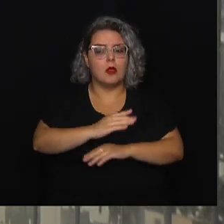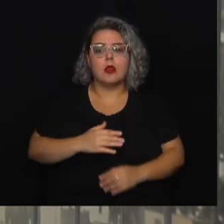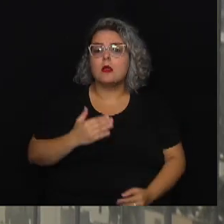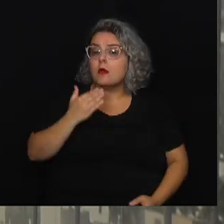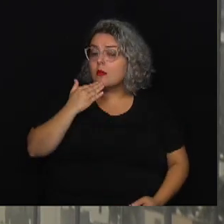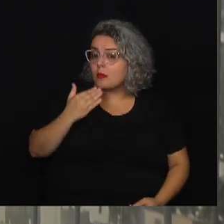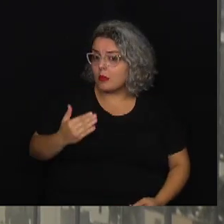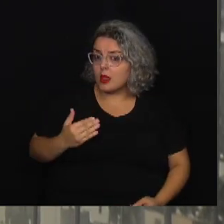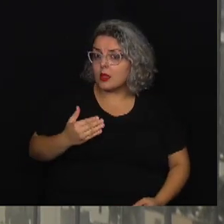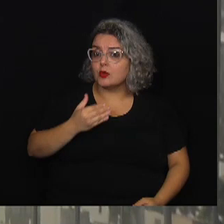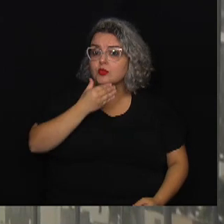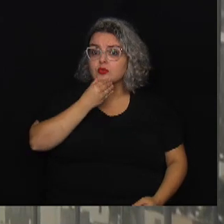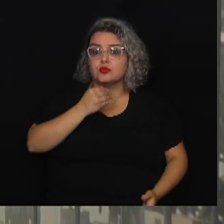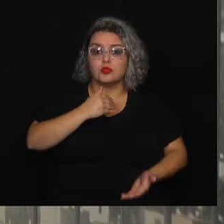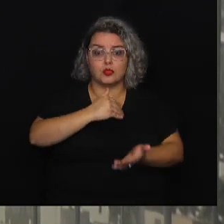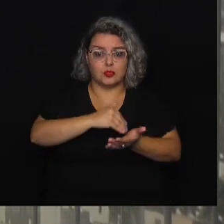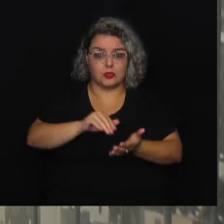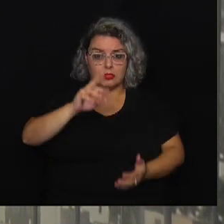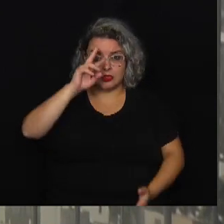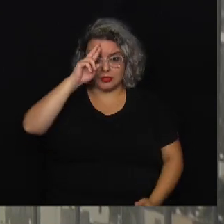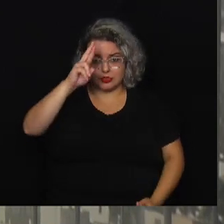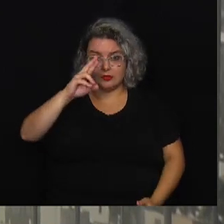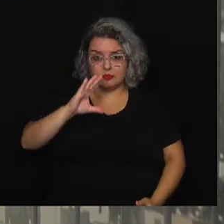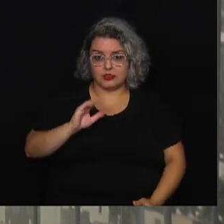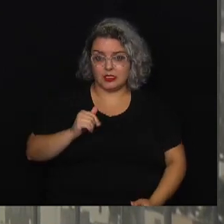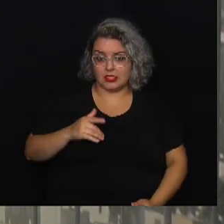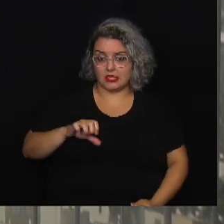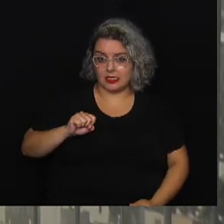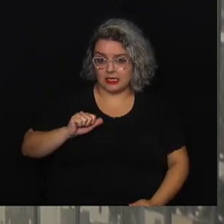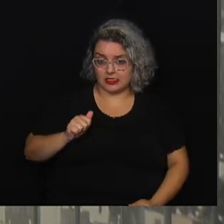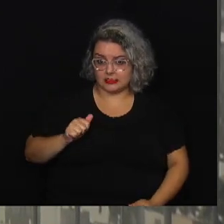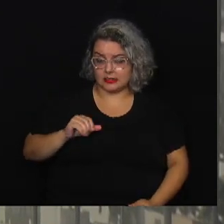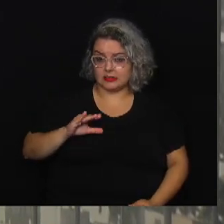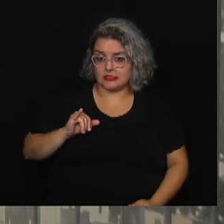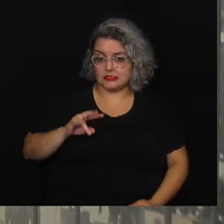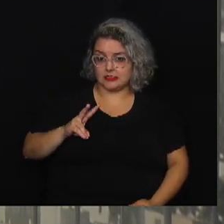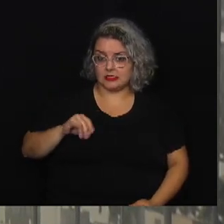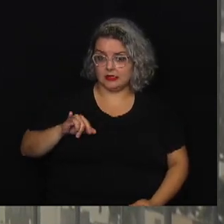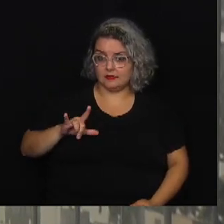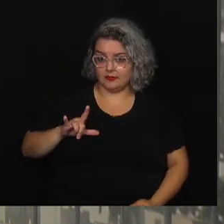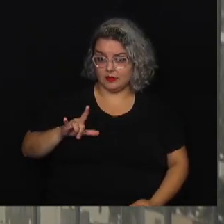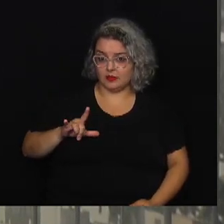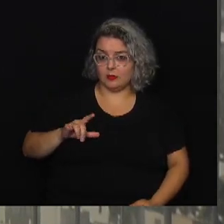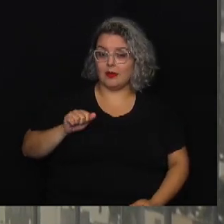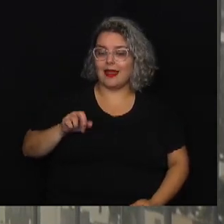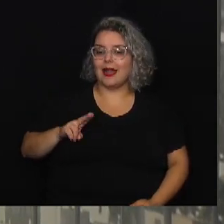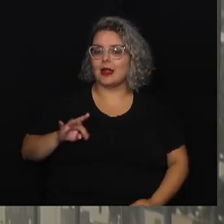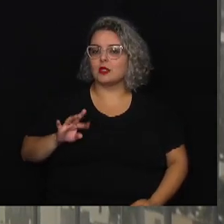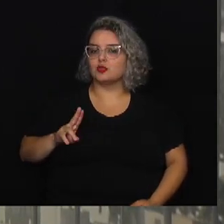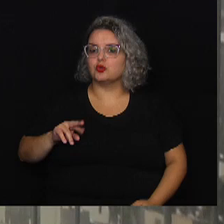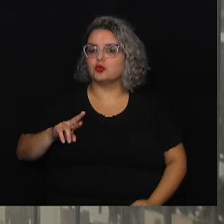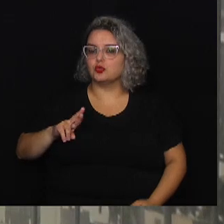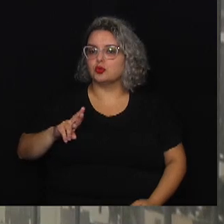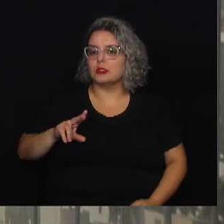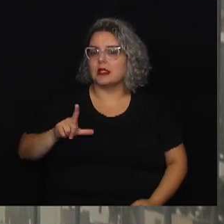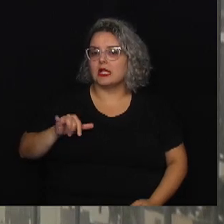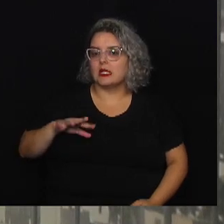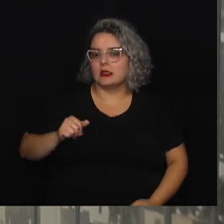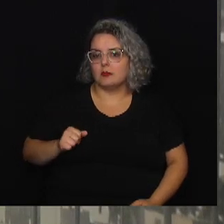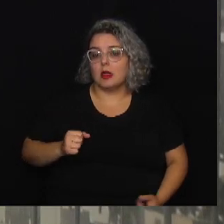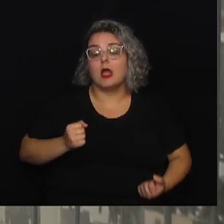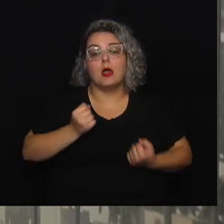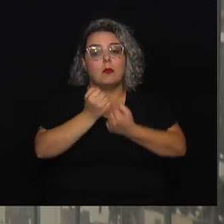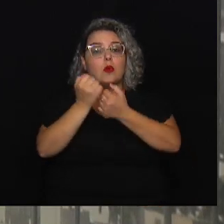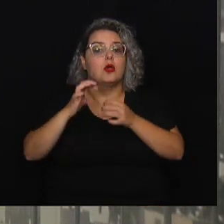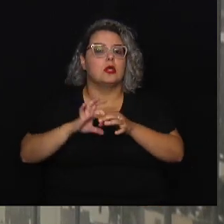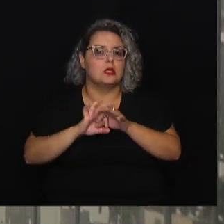ao secretário-chefe da Casa Civil do Estado de São Paulo, Arthur Lima, solicitando apoio e liberação